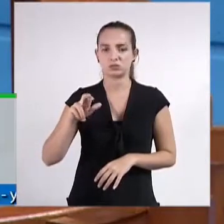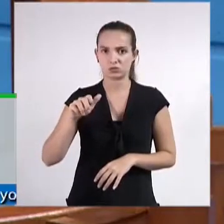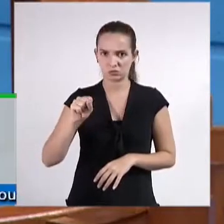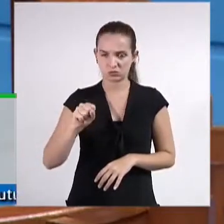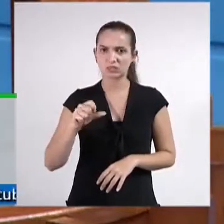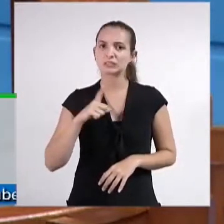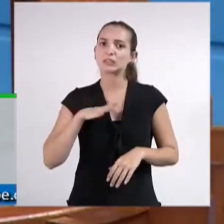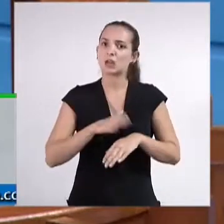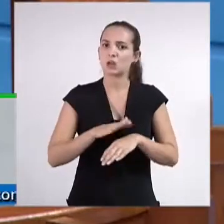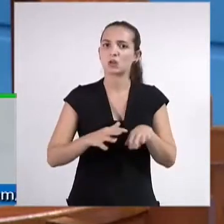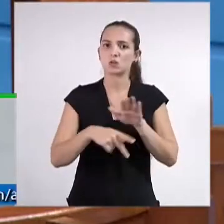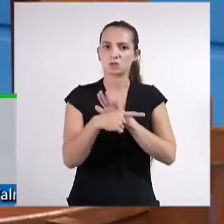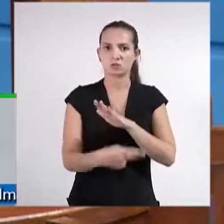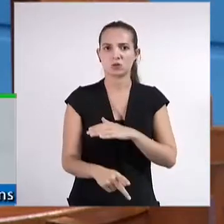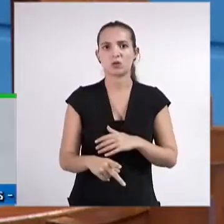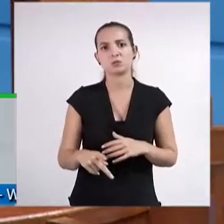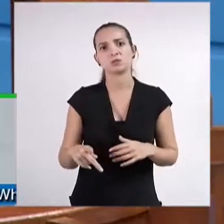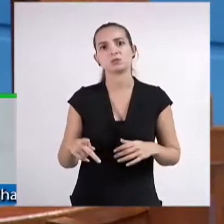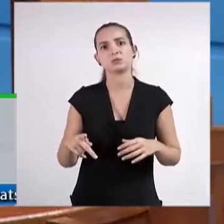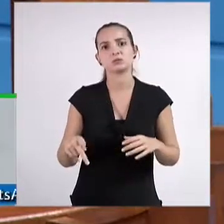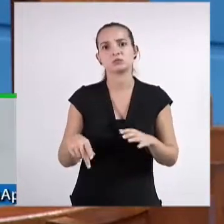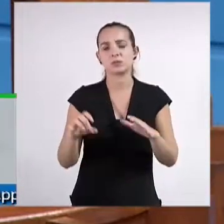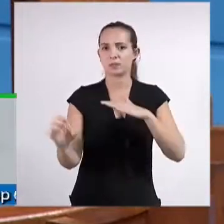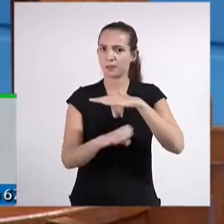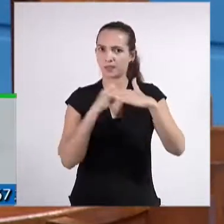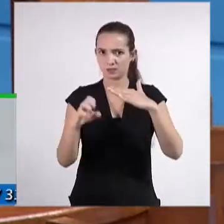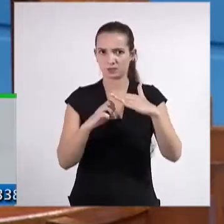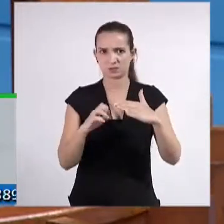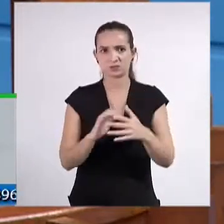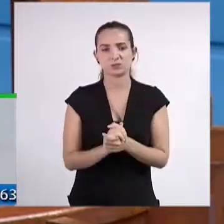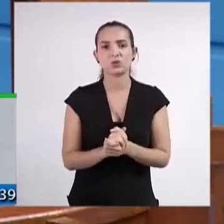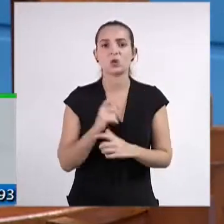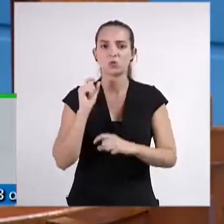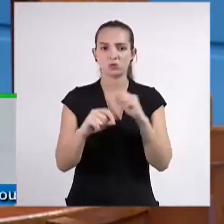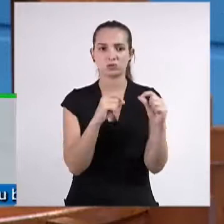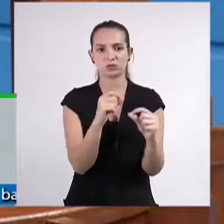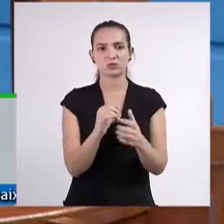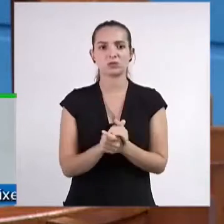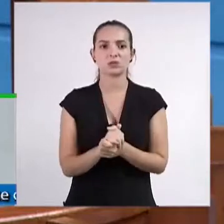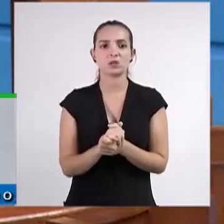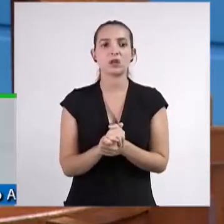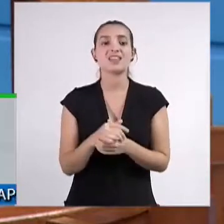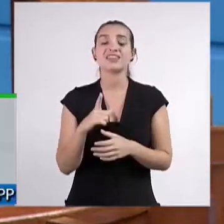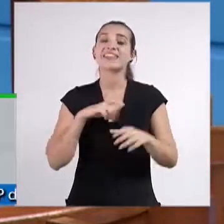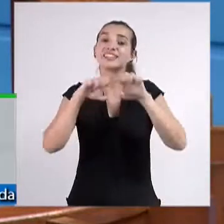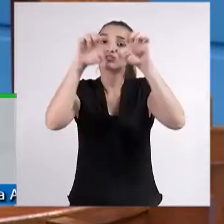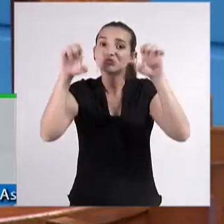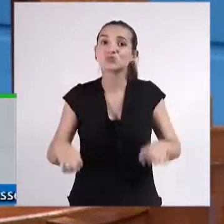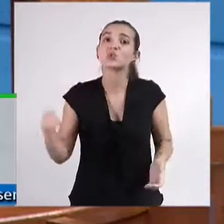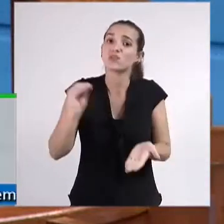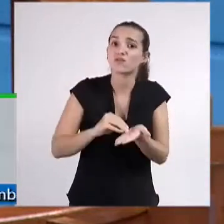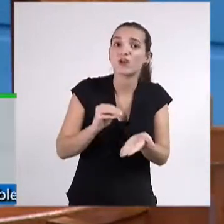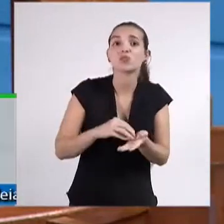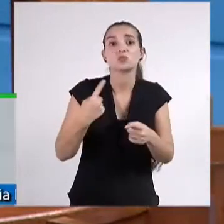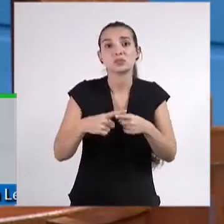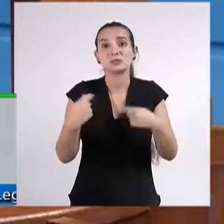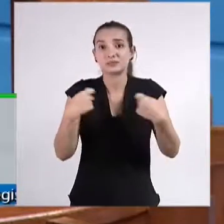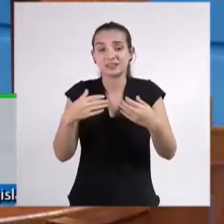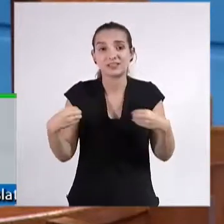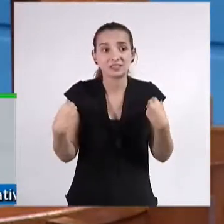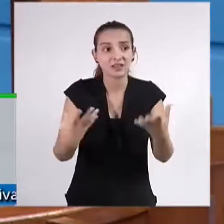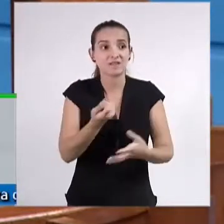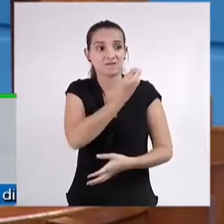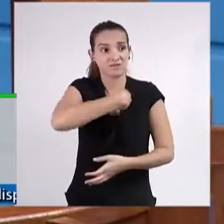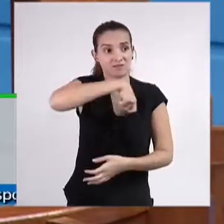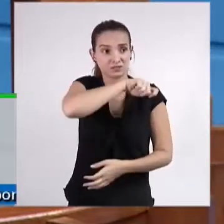reguladoras, mas elas não têm nenhuma coisa nem outra. Elas nem são aparelhadas para fazer esse tipo de fiscalização, nem